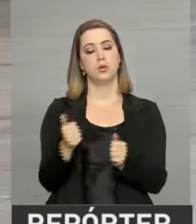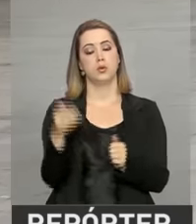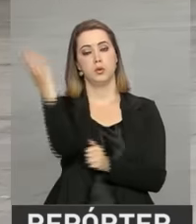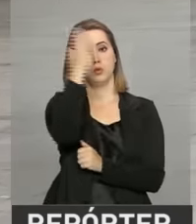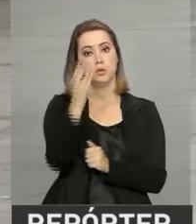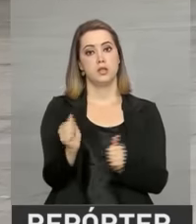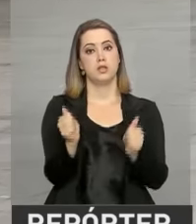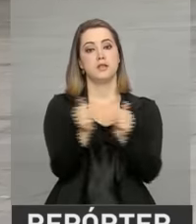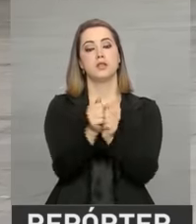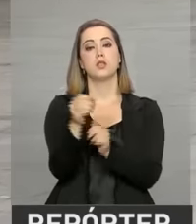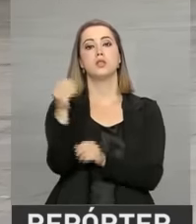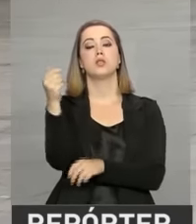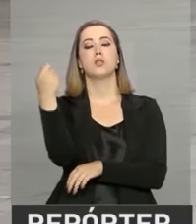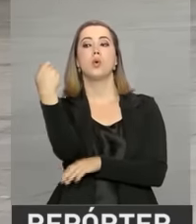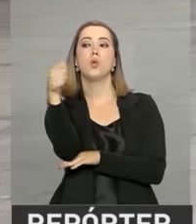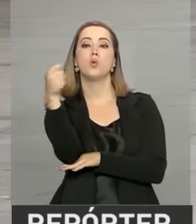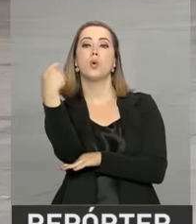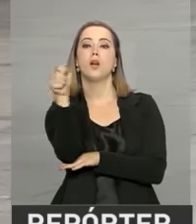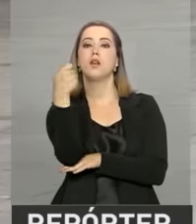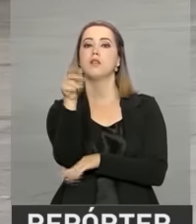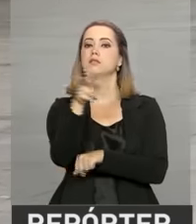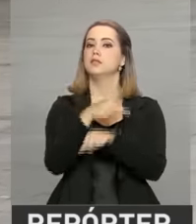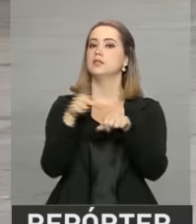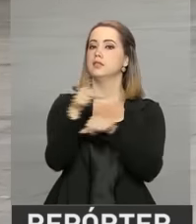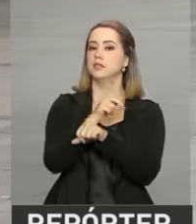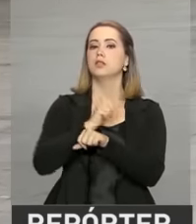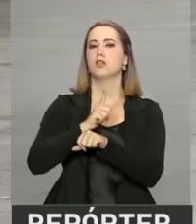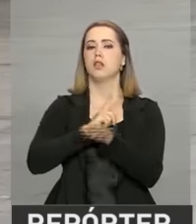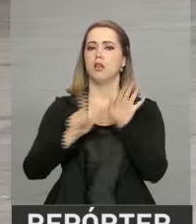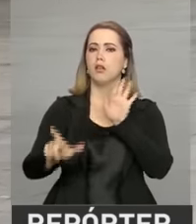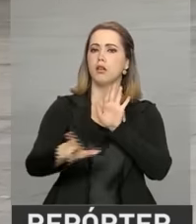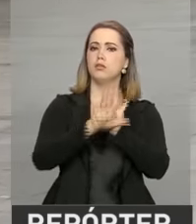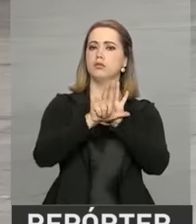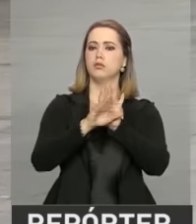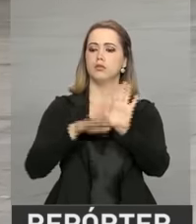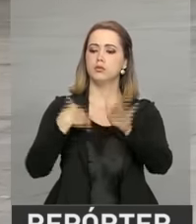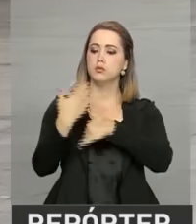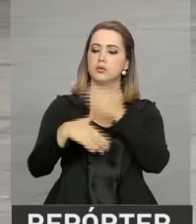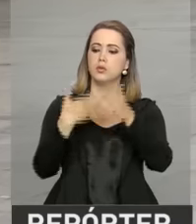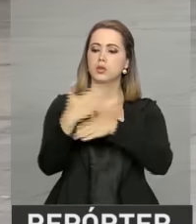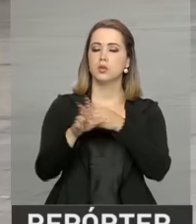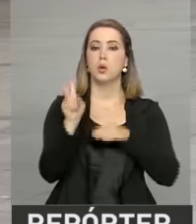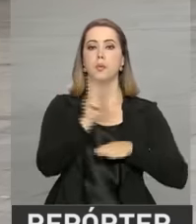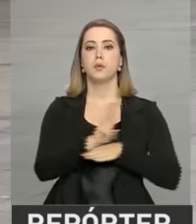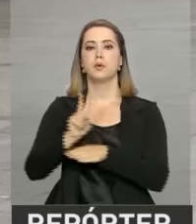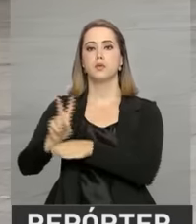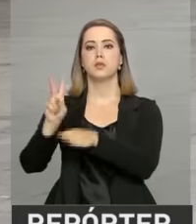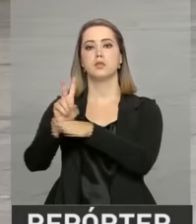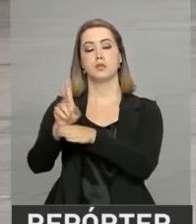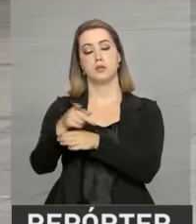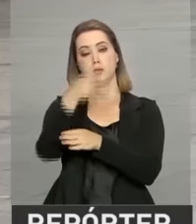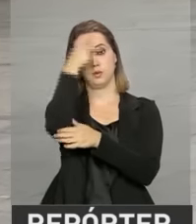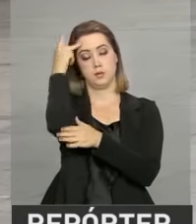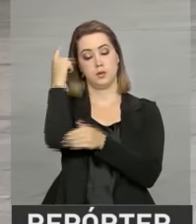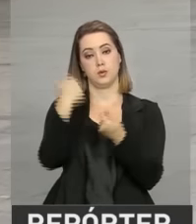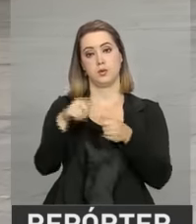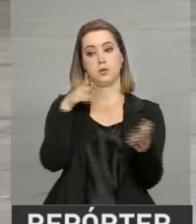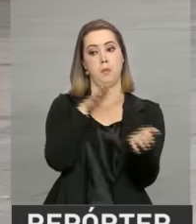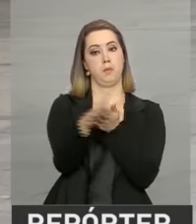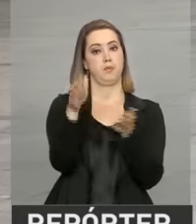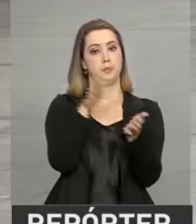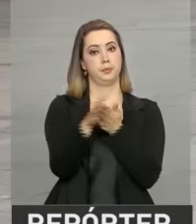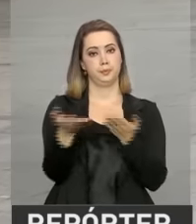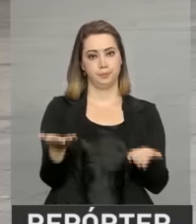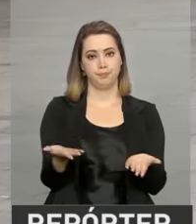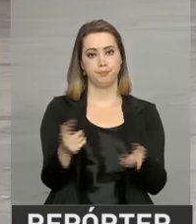os dois países que mantêm as legislações mais avançadas na proteção aos refugiados. Em seguida, depois desse encontro com o